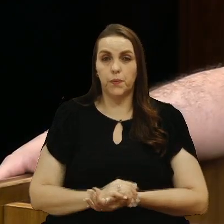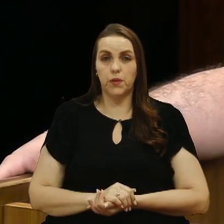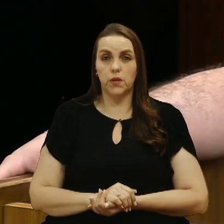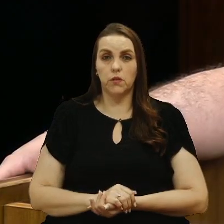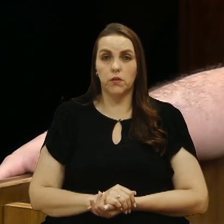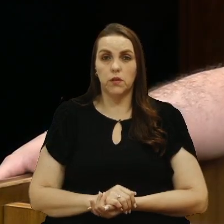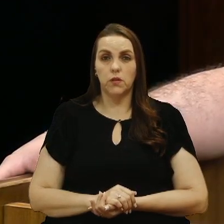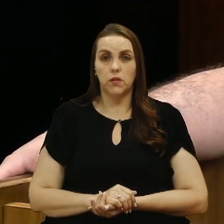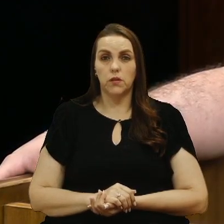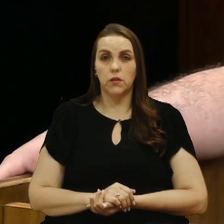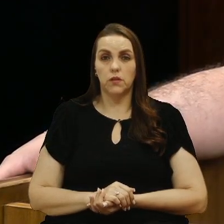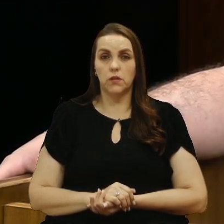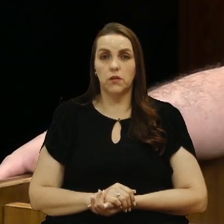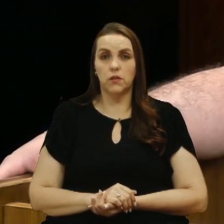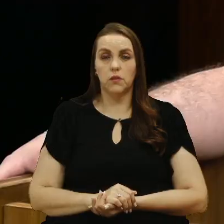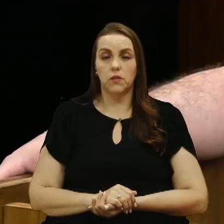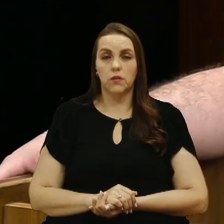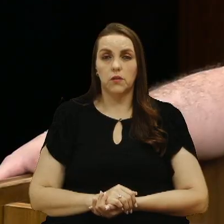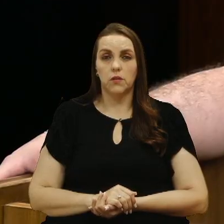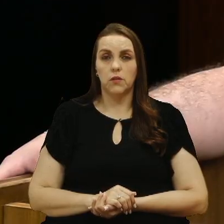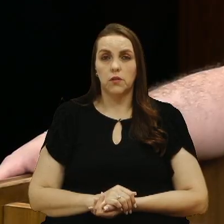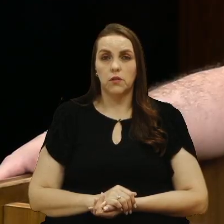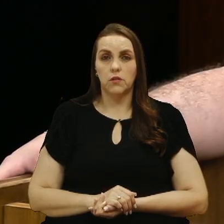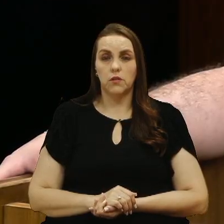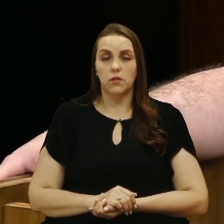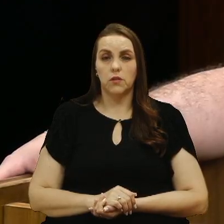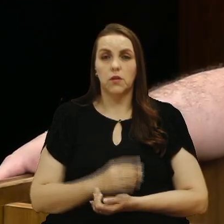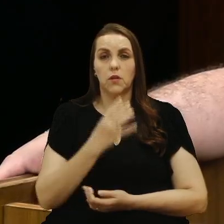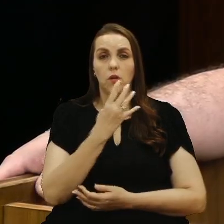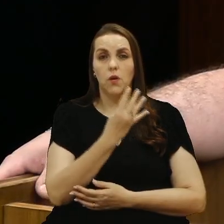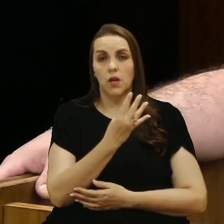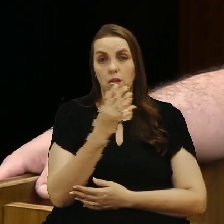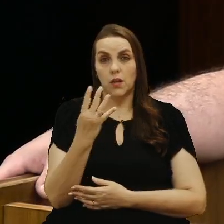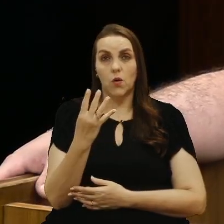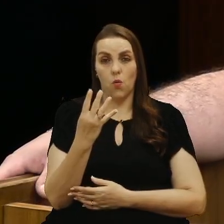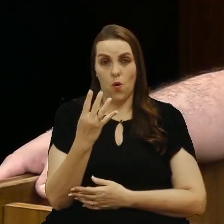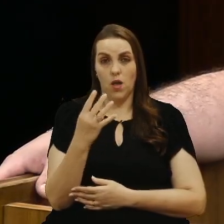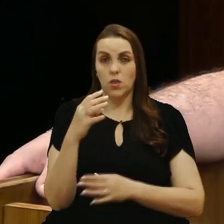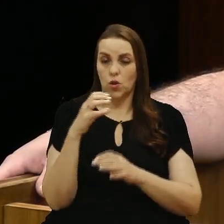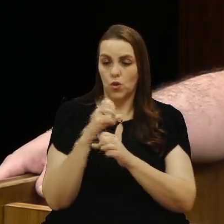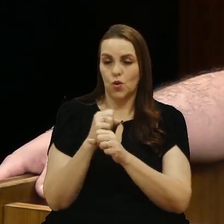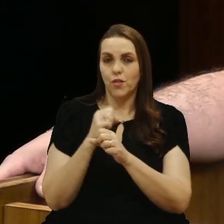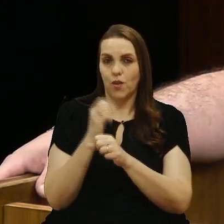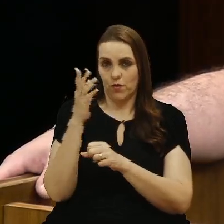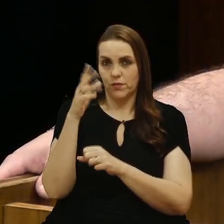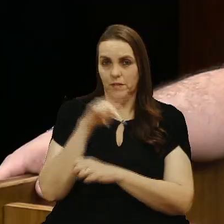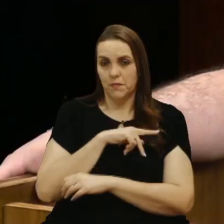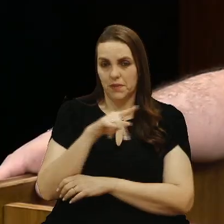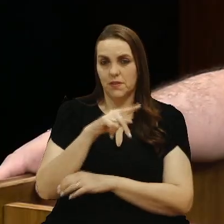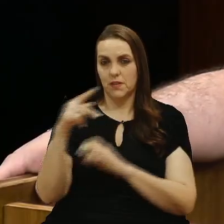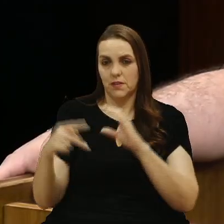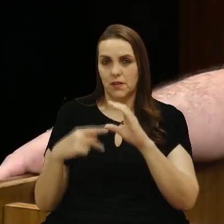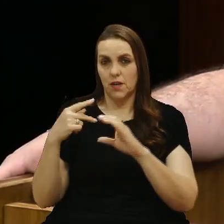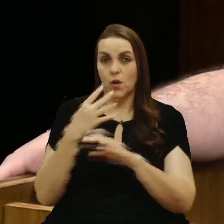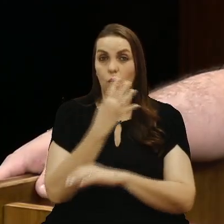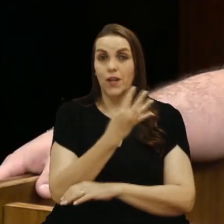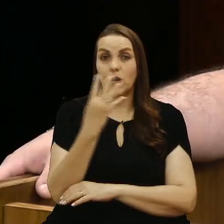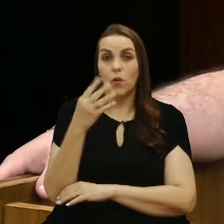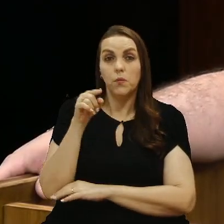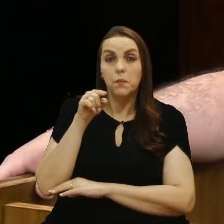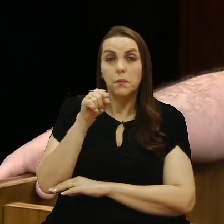é uma marca importante. 44 ao total, o presidente da Câmara está falando aqui. 44 mil